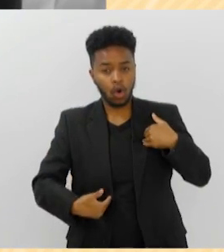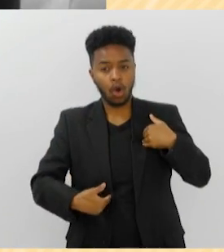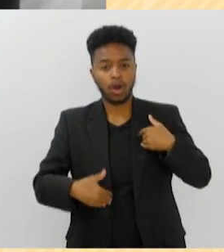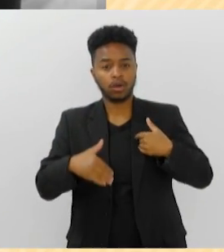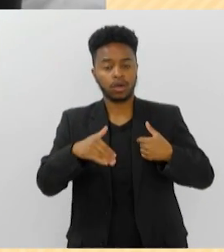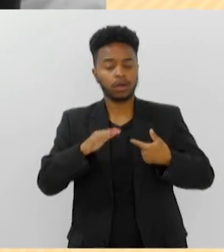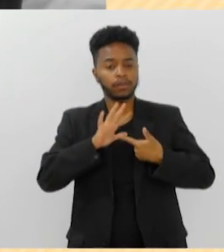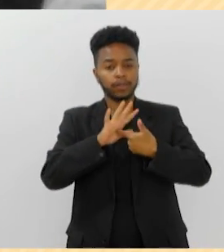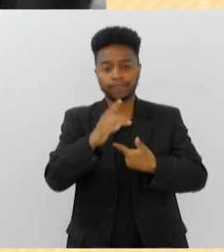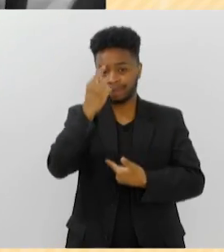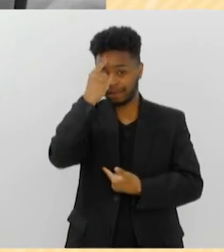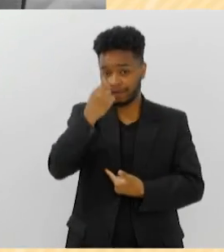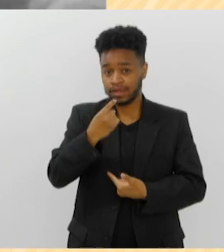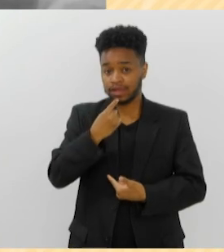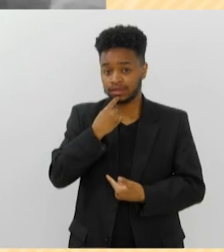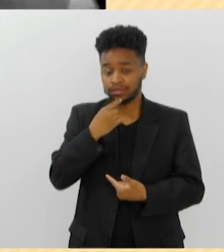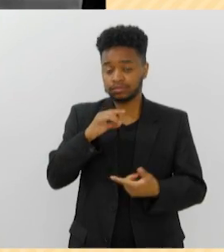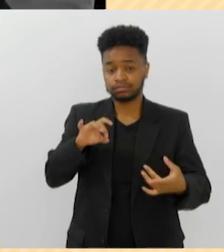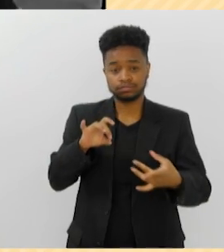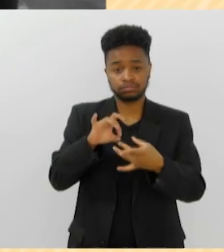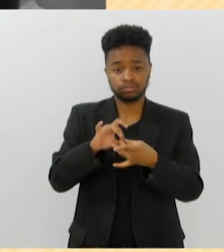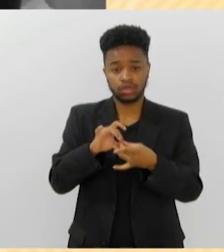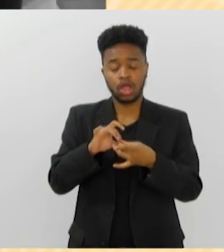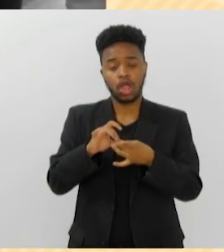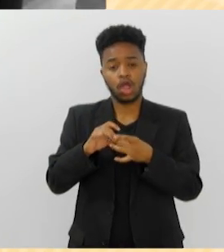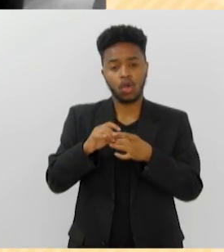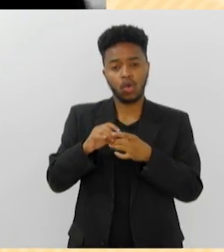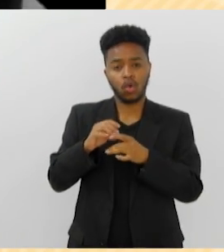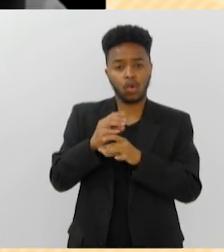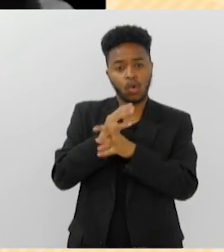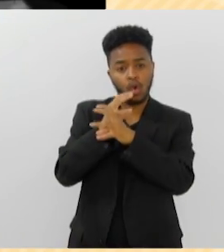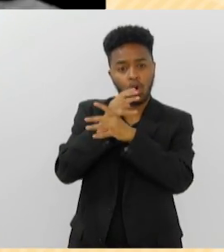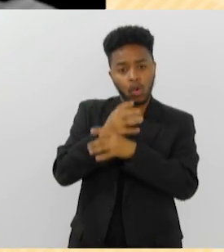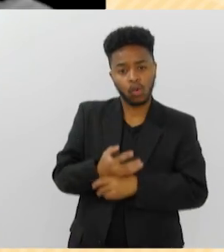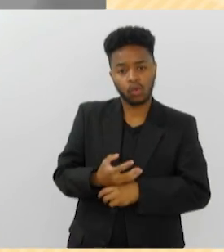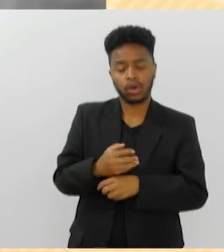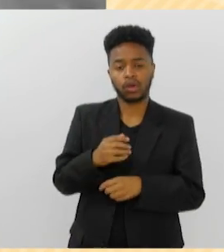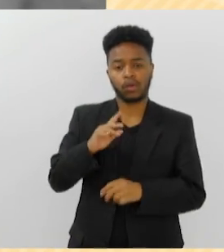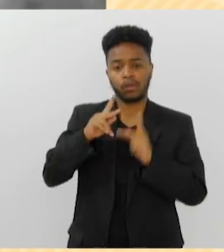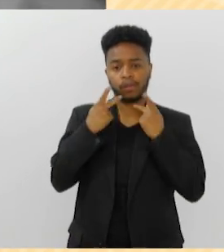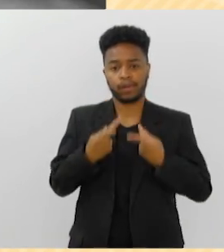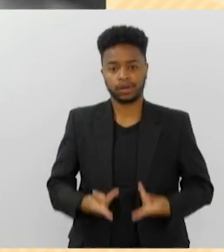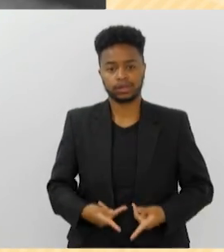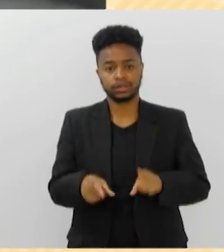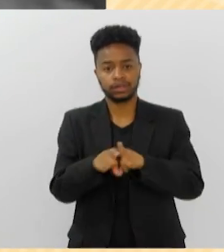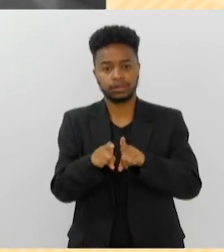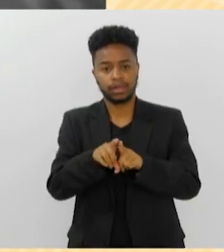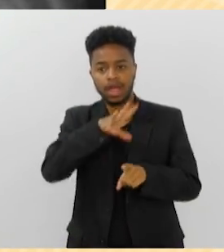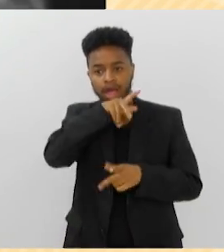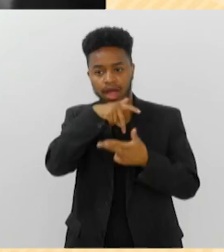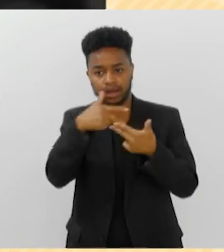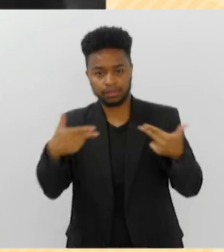que remetem às colunas vertebrais humanas e estruturas de animais.